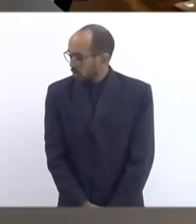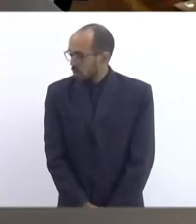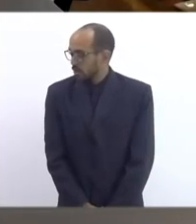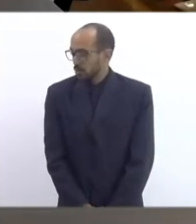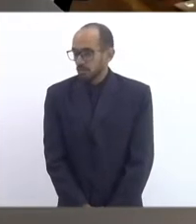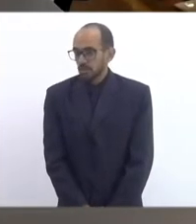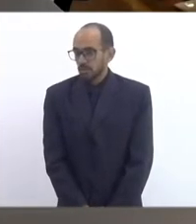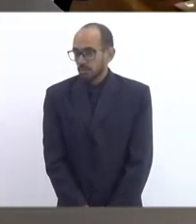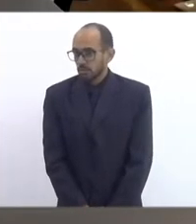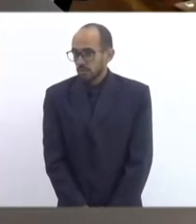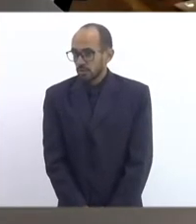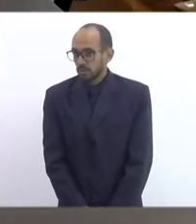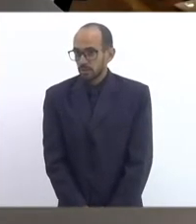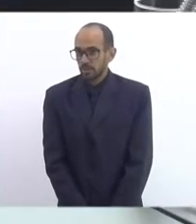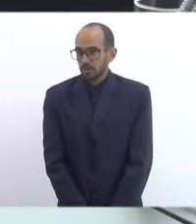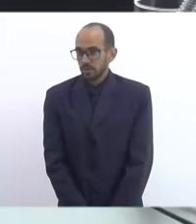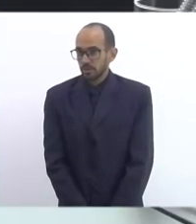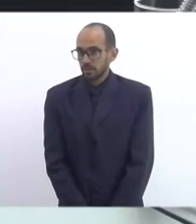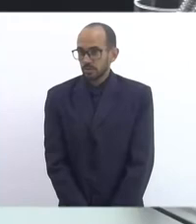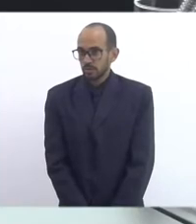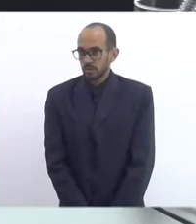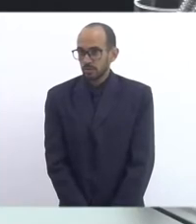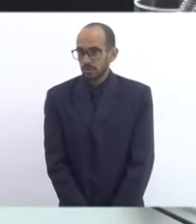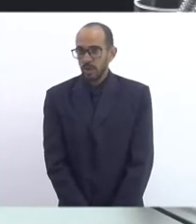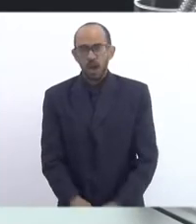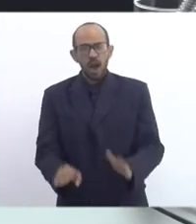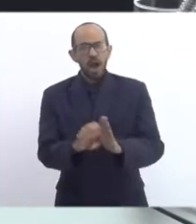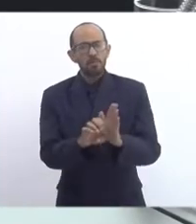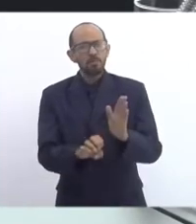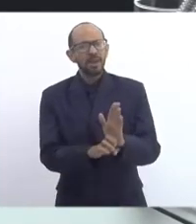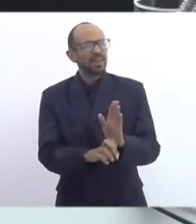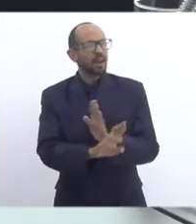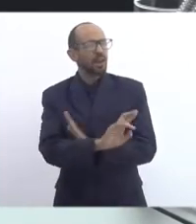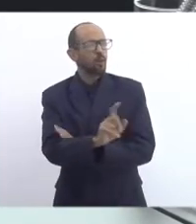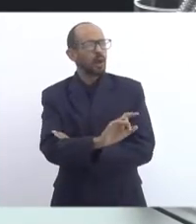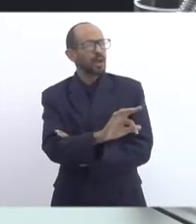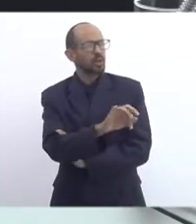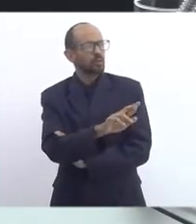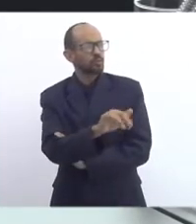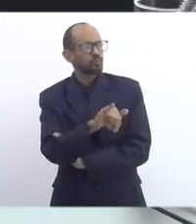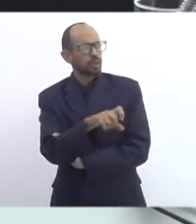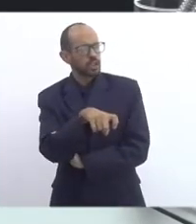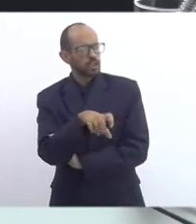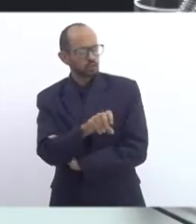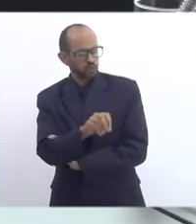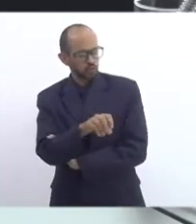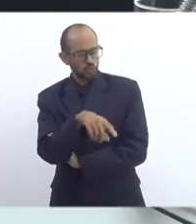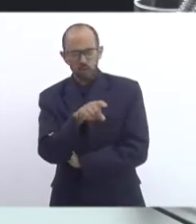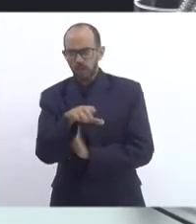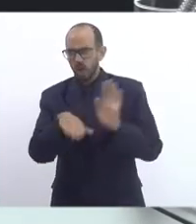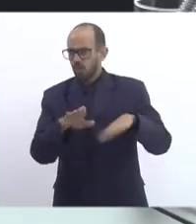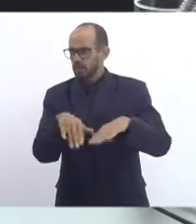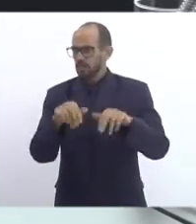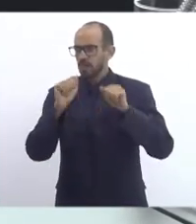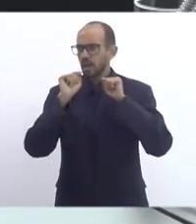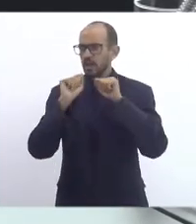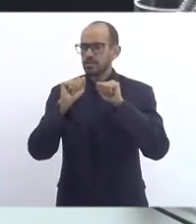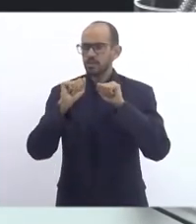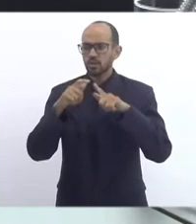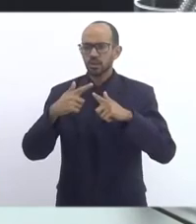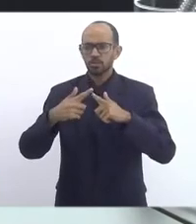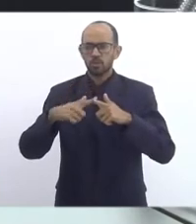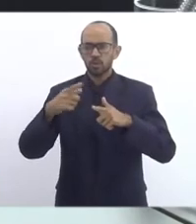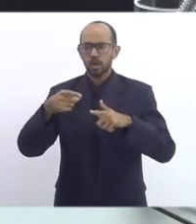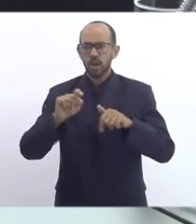E, aliás, Mas, Luiz, a emenda não é nem do Freixo, né? A emenda deve ser da assessoria, porque é